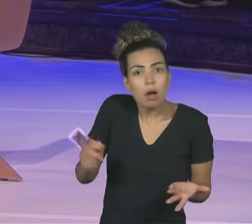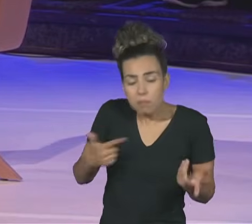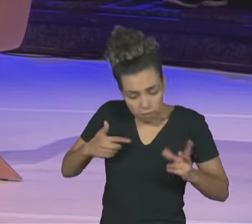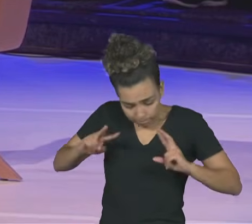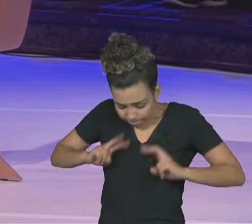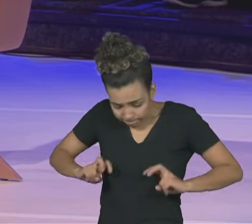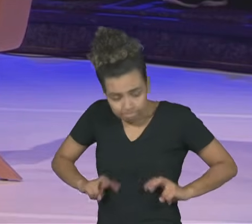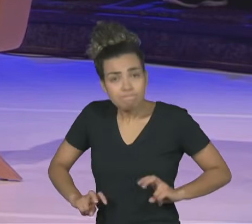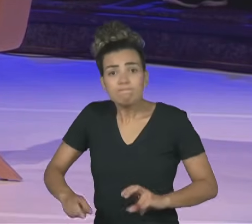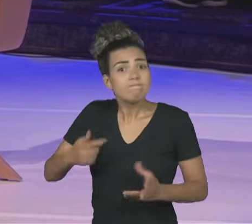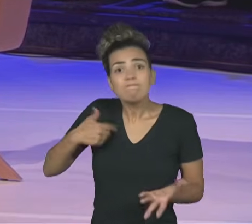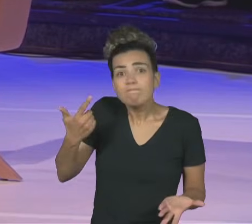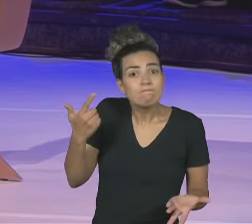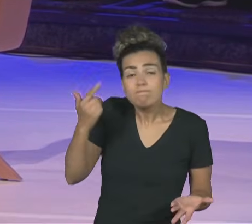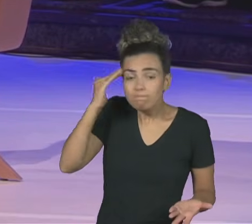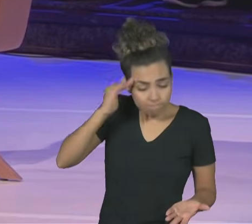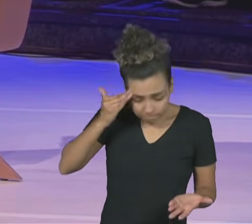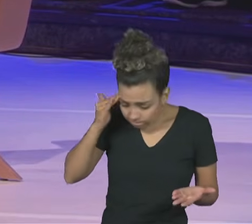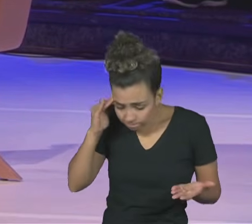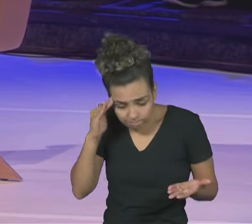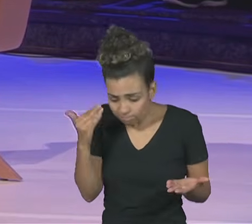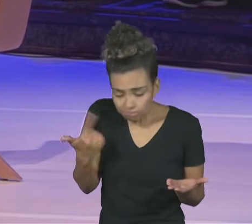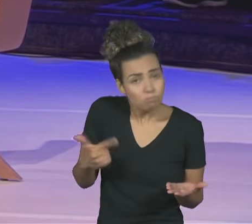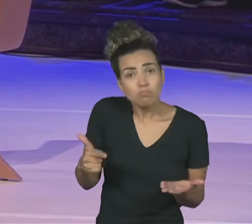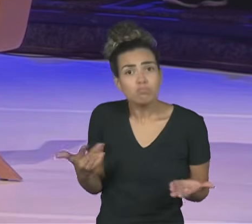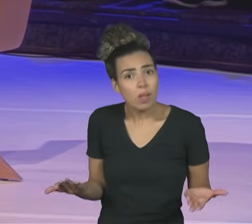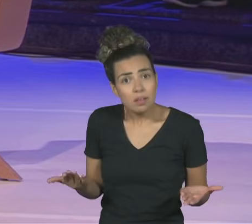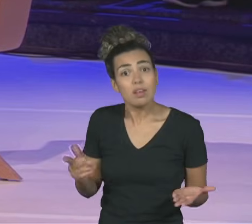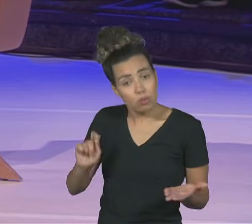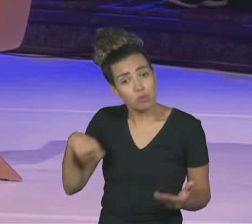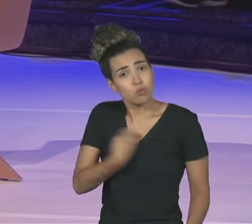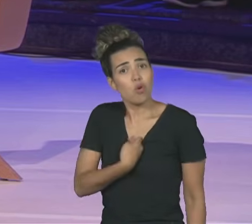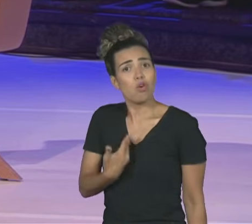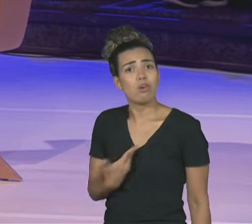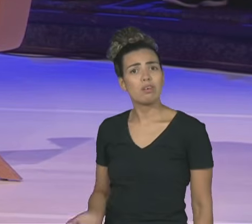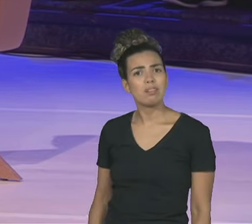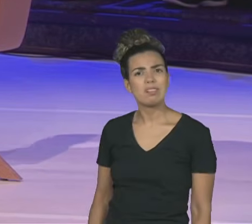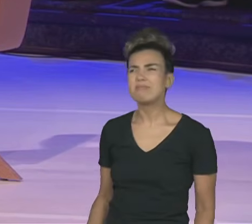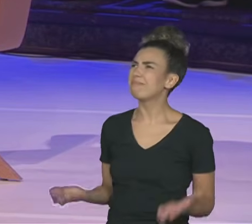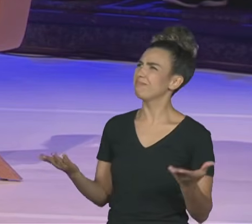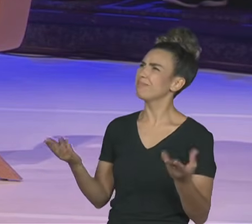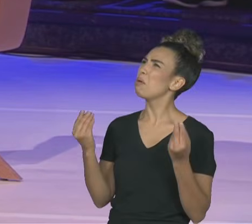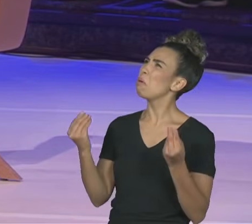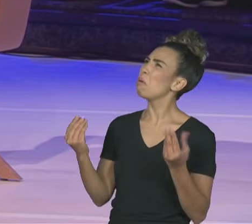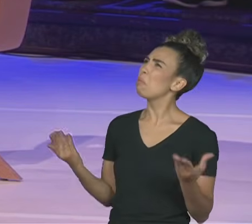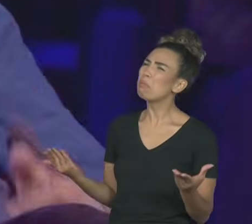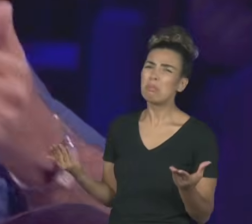isso que significa o quê? Significa que a tua essência é o teu desejo, não é o teu ego.